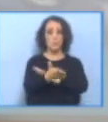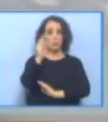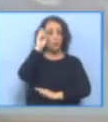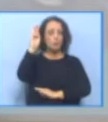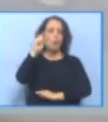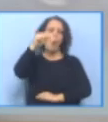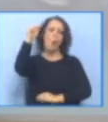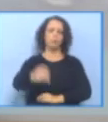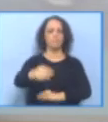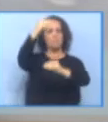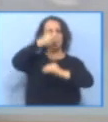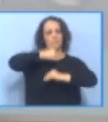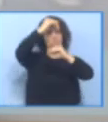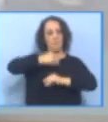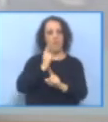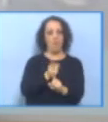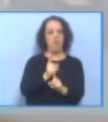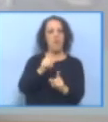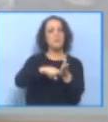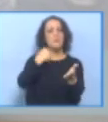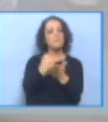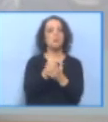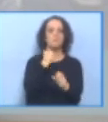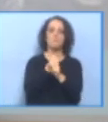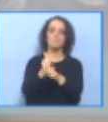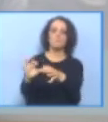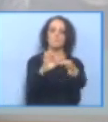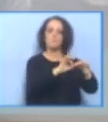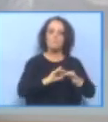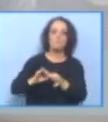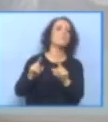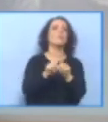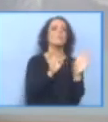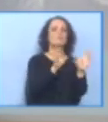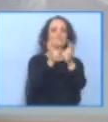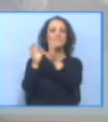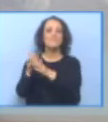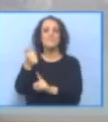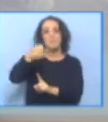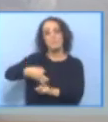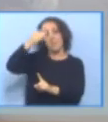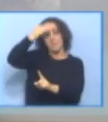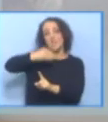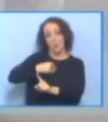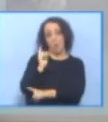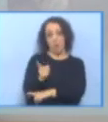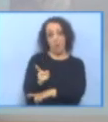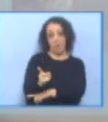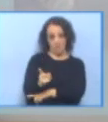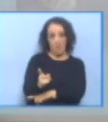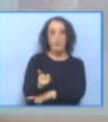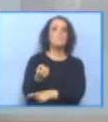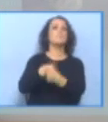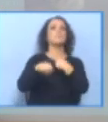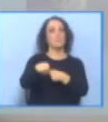escotismo, que temos de saber trabalhar em equipa, sistema de patrulhas, pronto, como o BP nos ensinou, não é? E